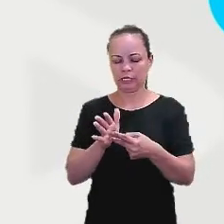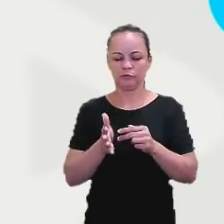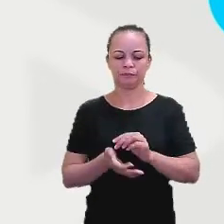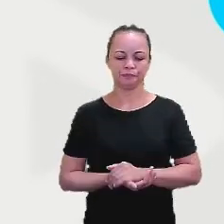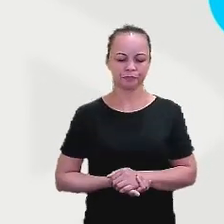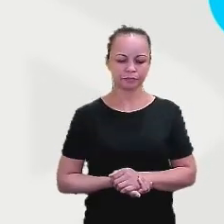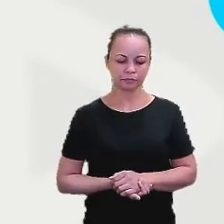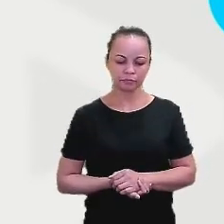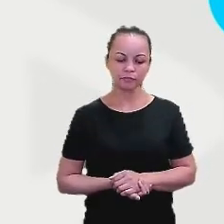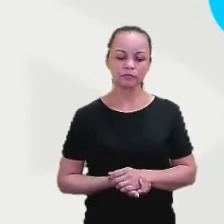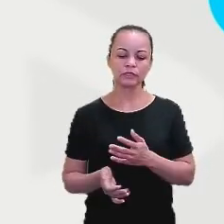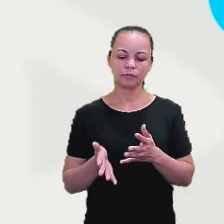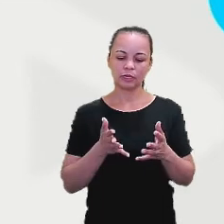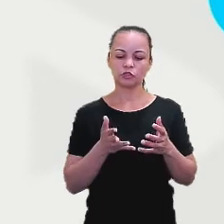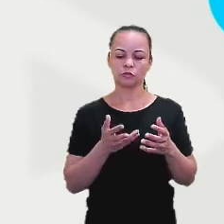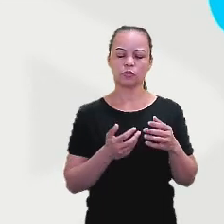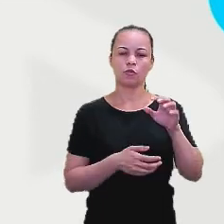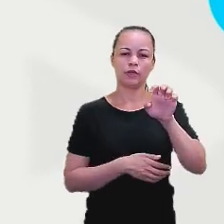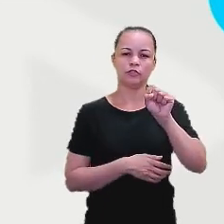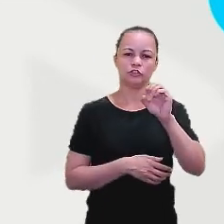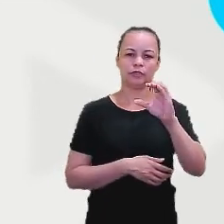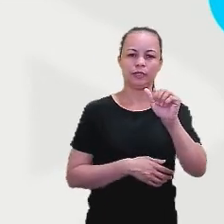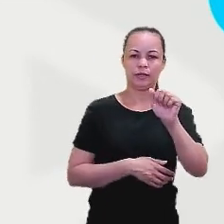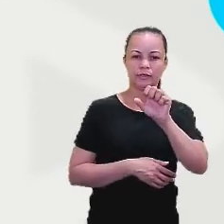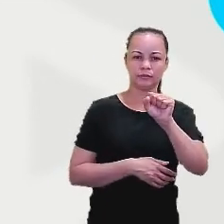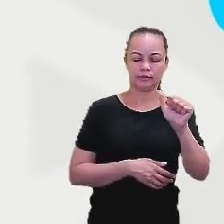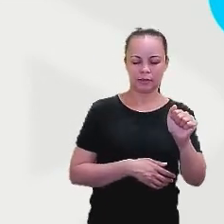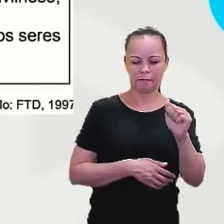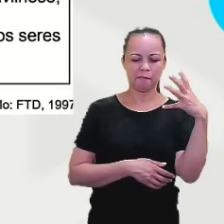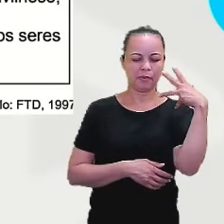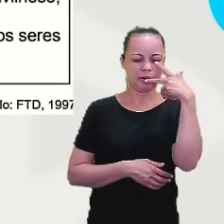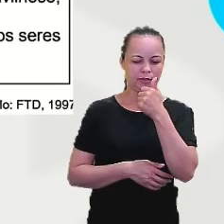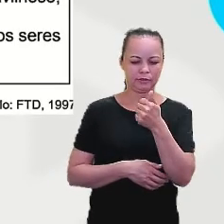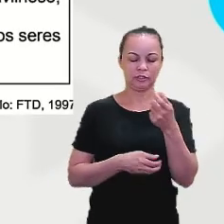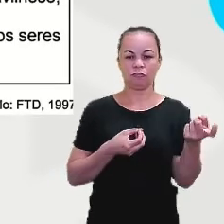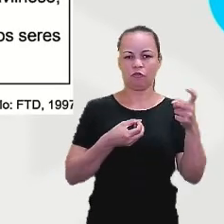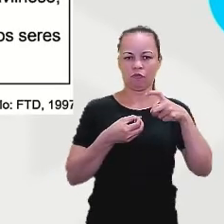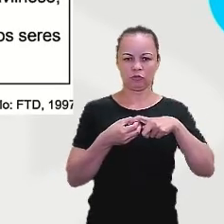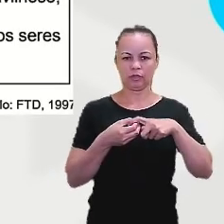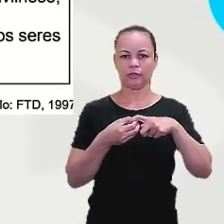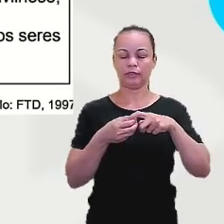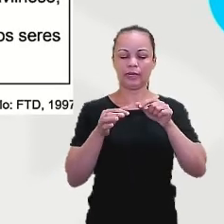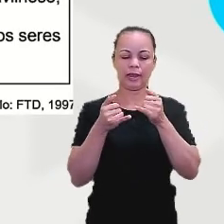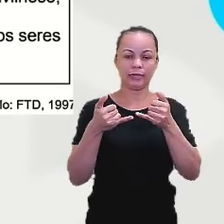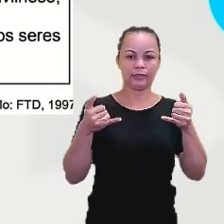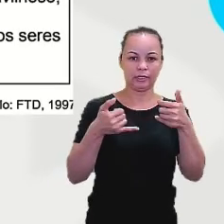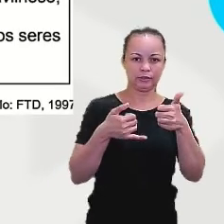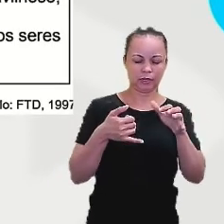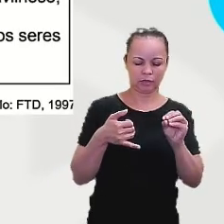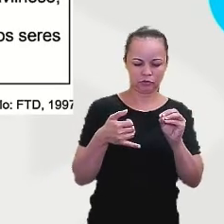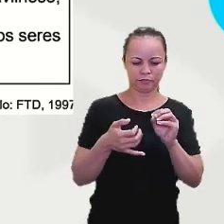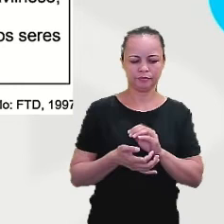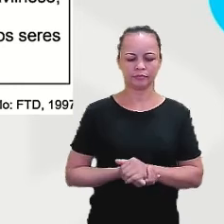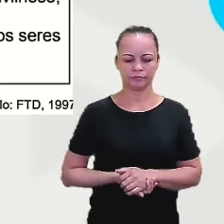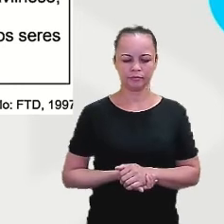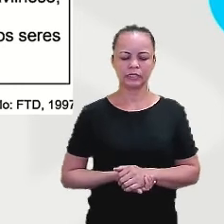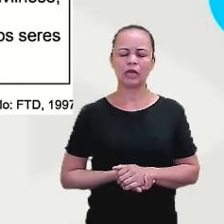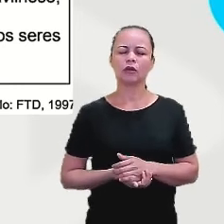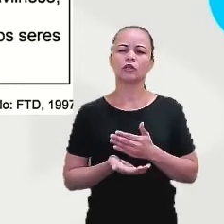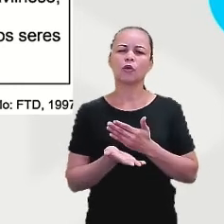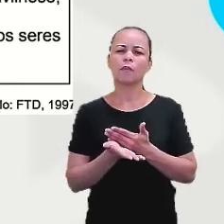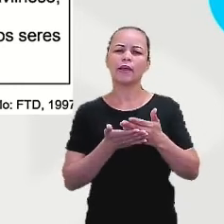diz, ó, mesmo com escassa beleza, lá na linha 10. Eu vou voltar só um pouquinho aqui. Quando a gente está lendo o texto lá no